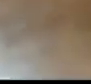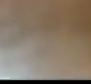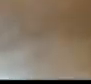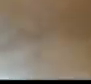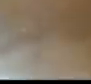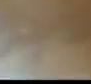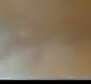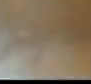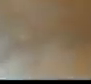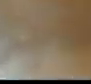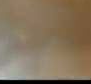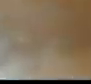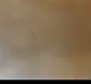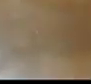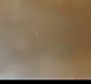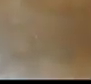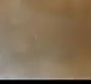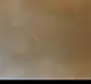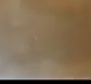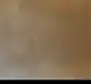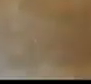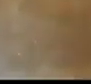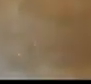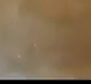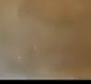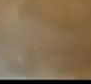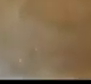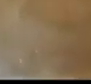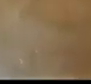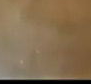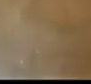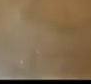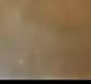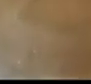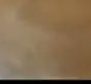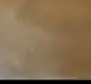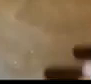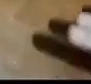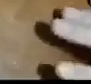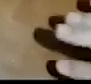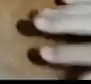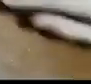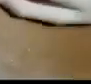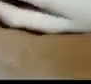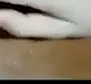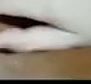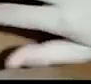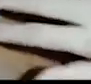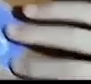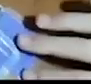Lembrando sempre que as cartas voltam para o jogo e devem ser embaralhadas.